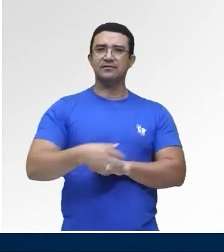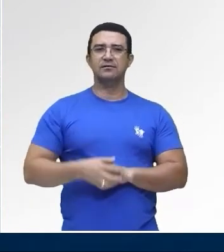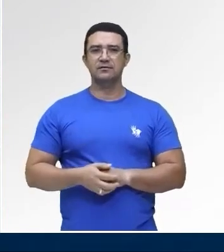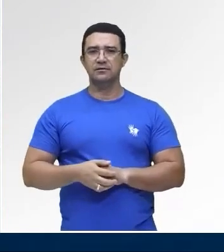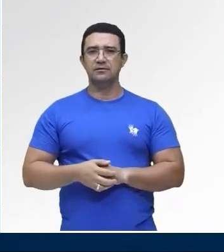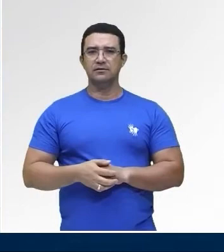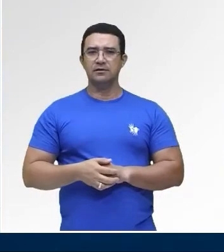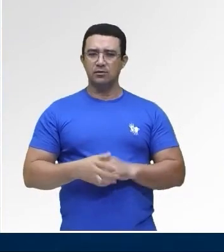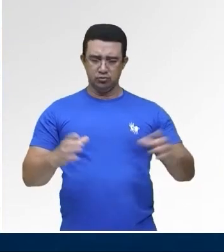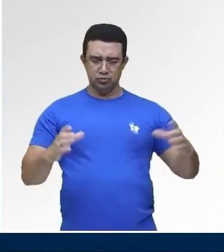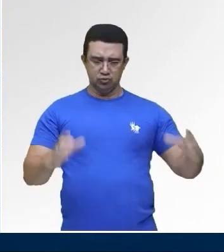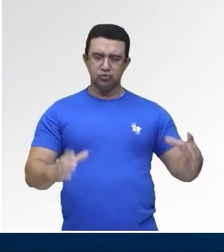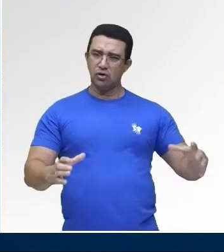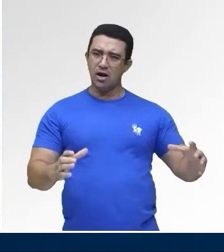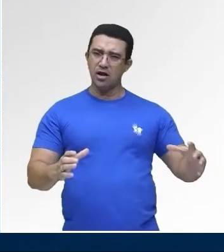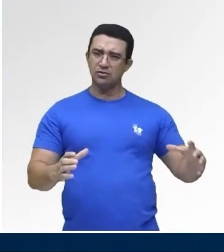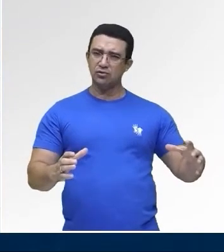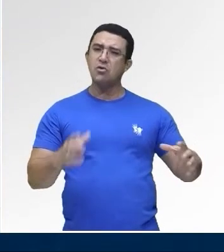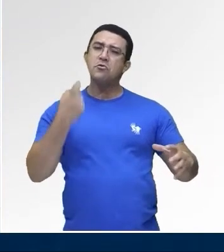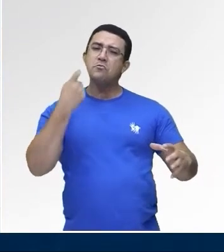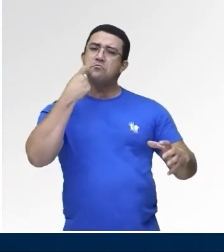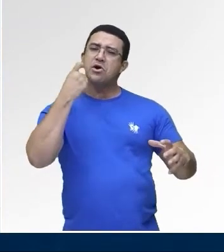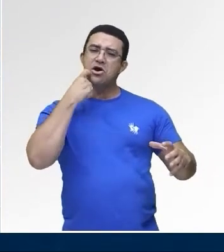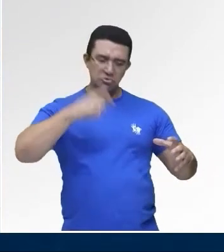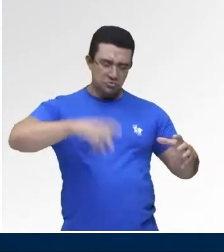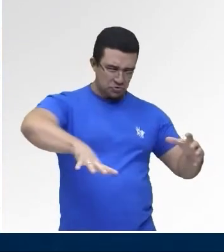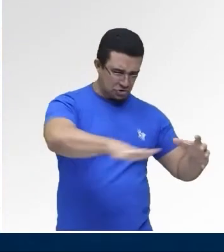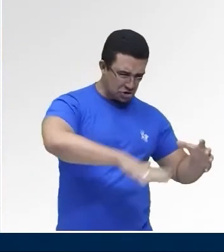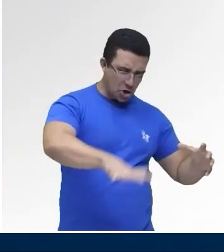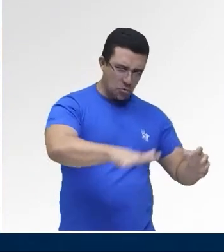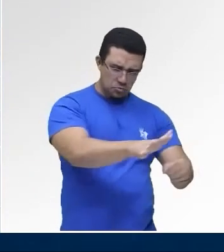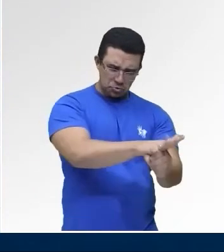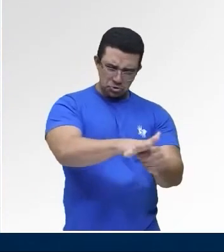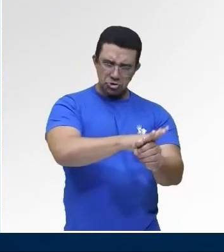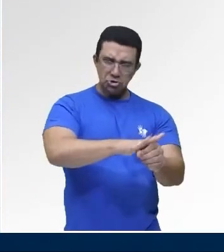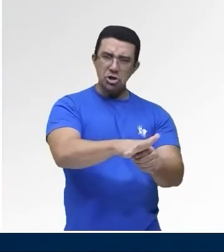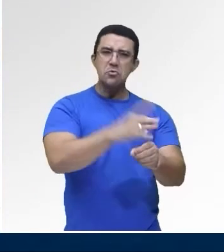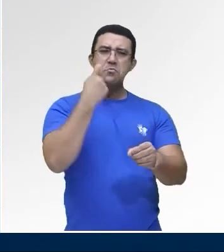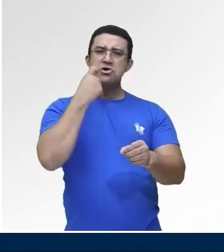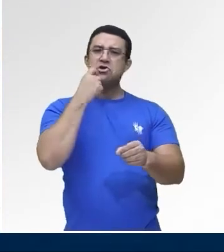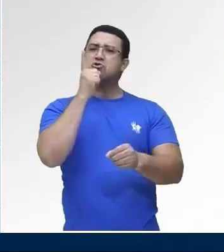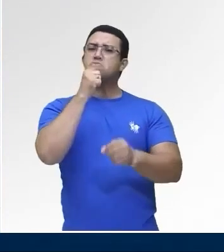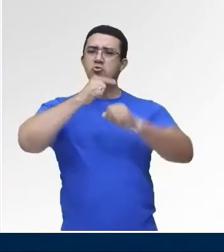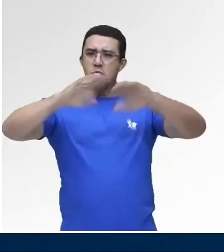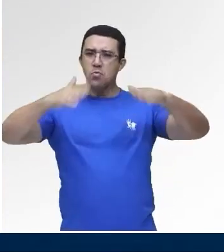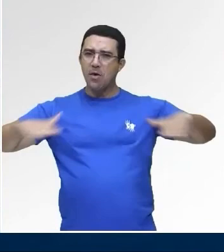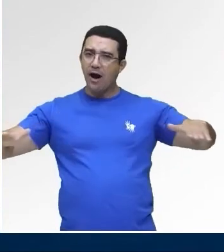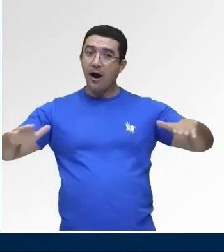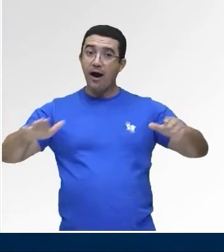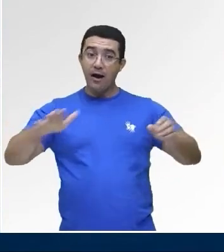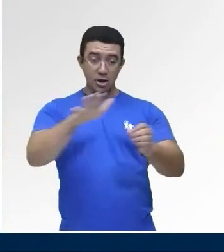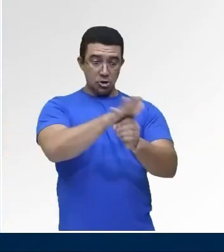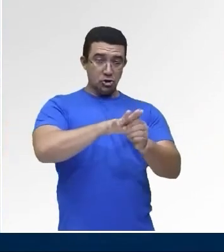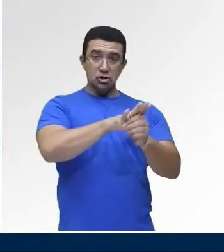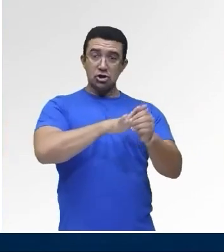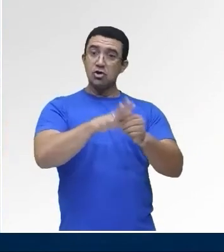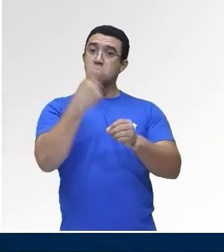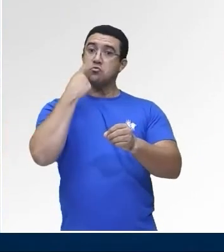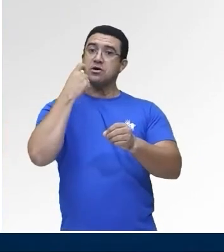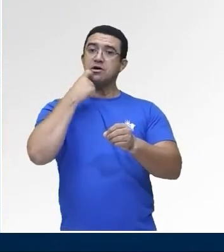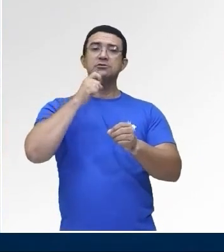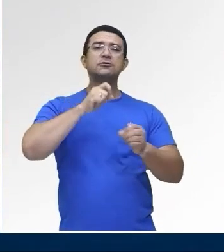Cesto de peixes no chão, cheio de peixes o mar, cheiro de peixes pelo ar